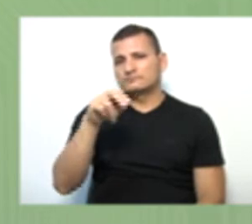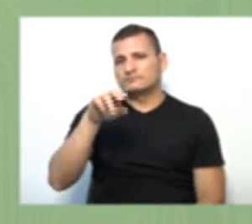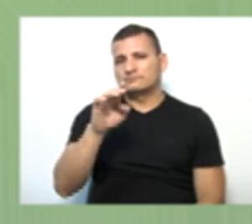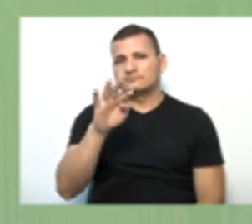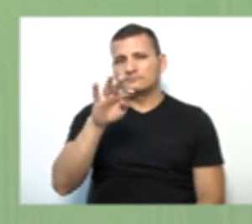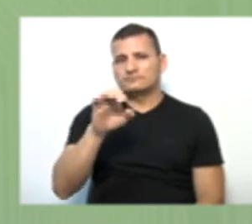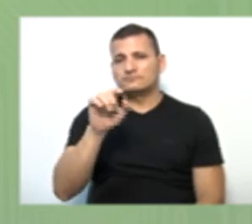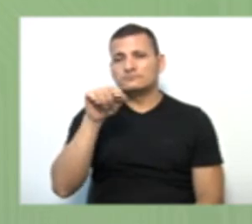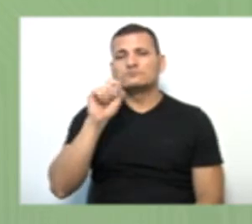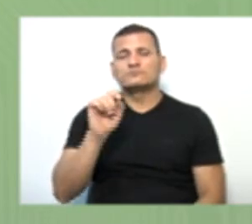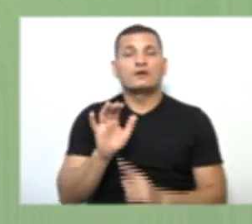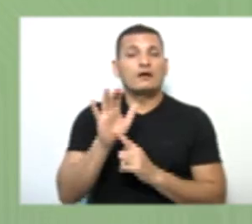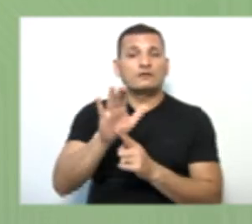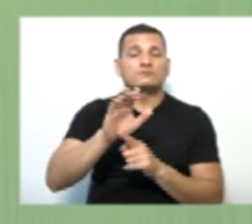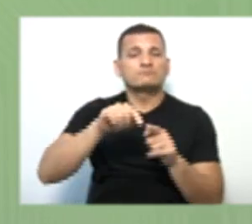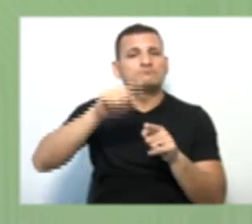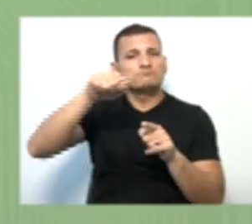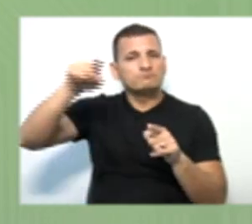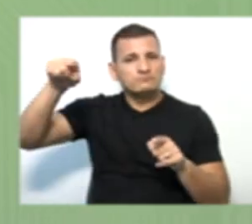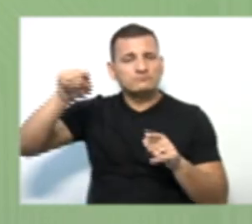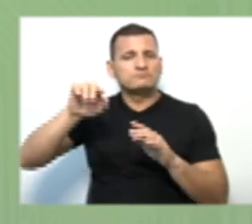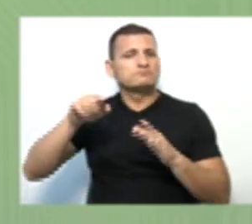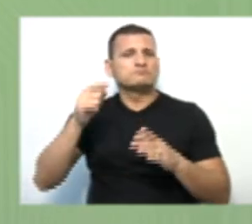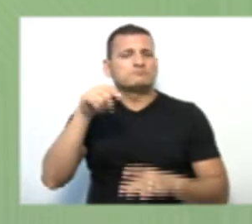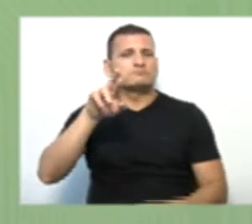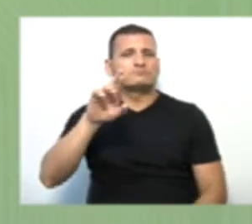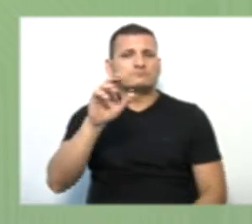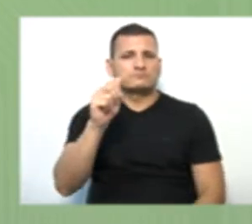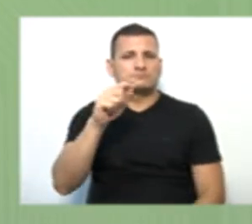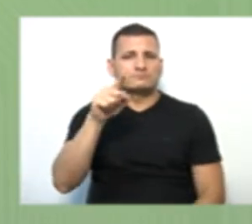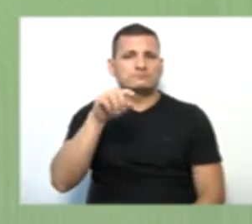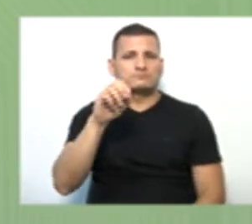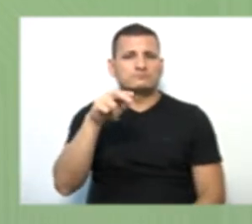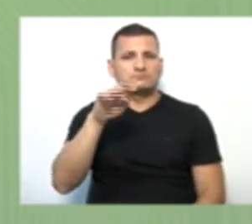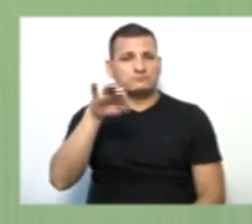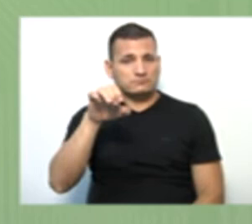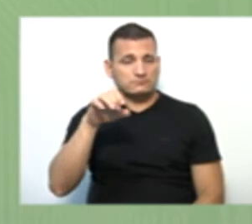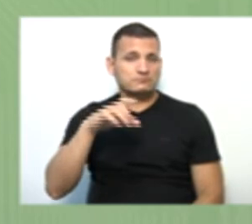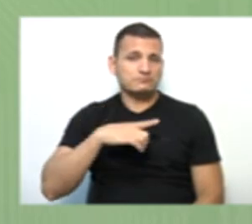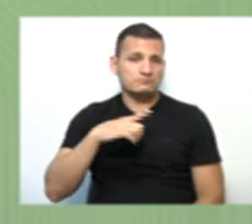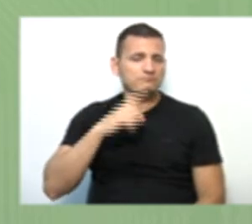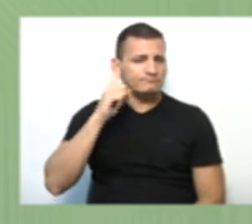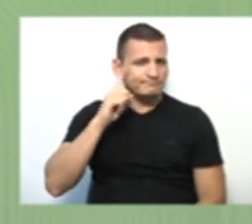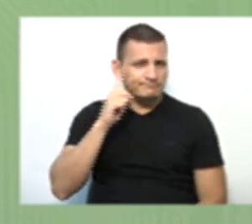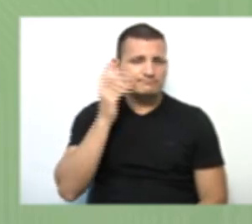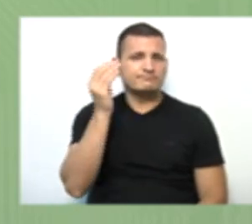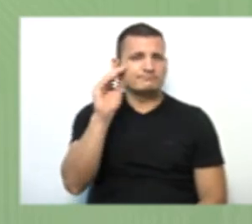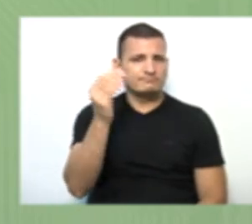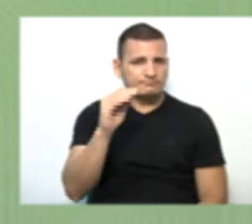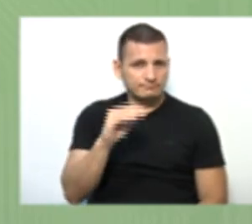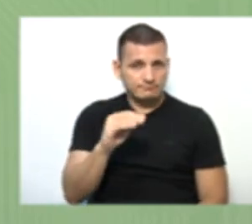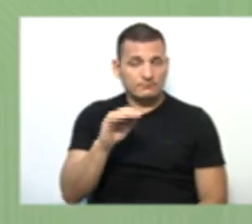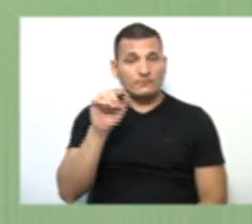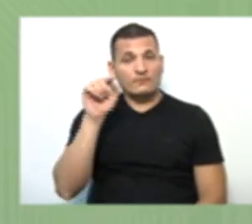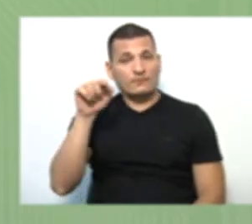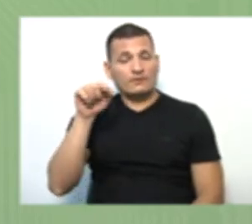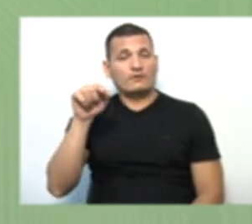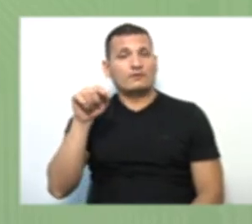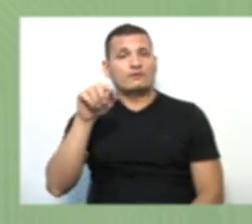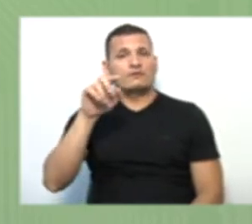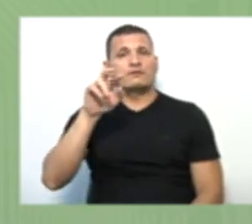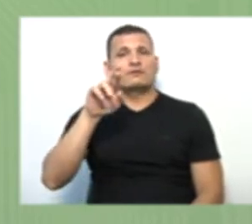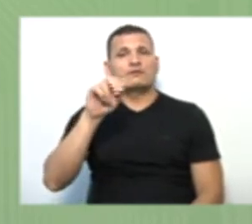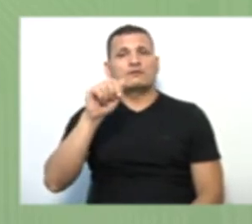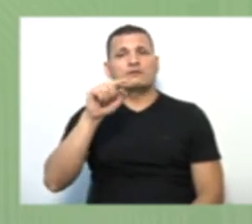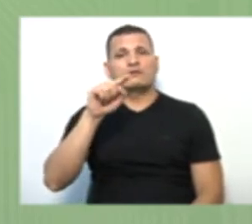dos lançamentos. E qual é o interessante do razonete? Enquanto o lançamento vem dia a dia, no razonete a gente consegue ver um determinado